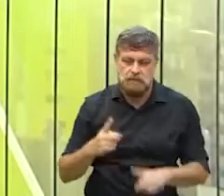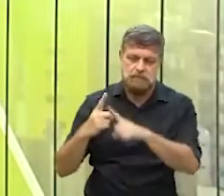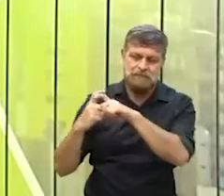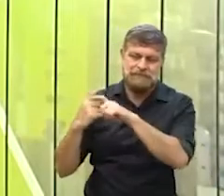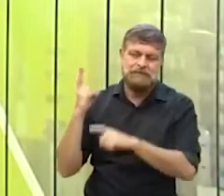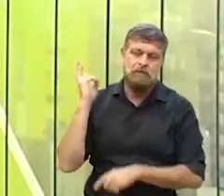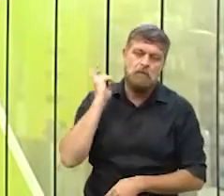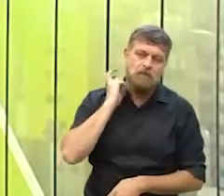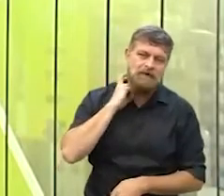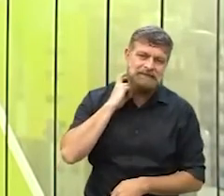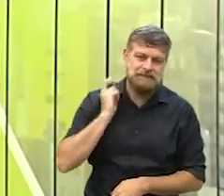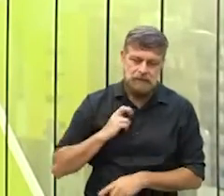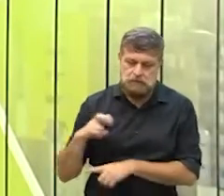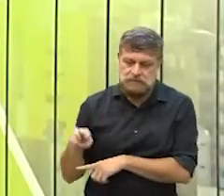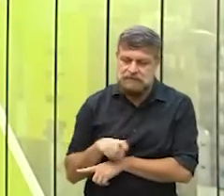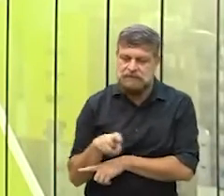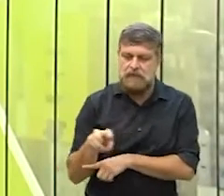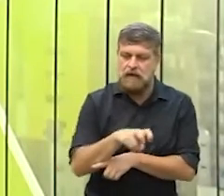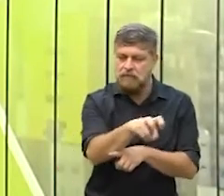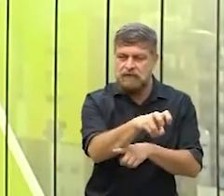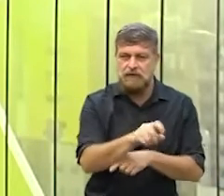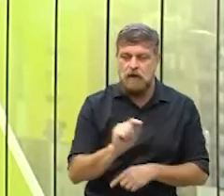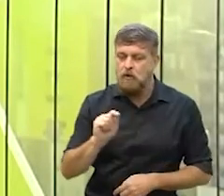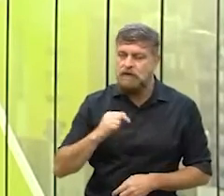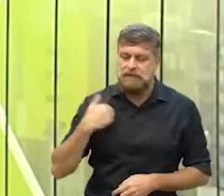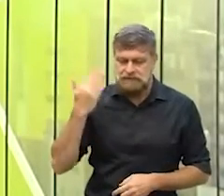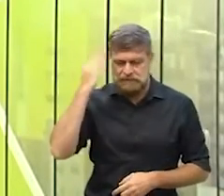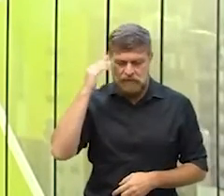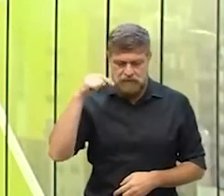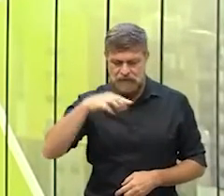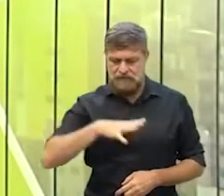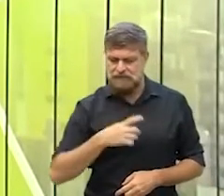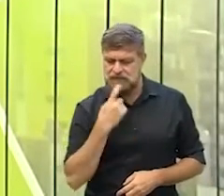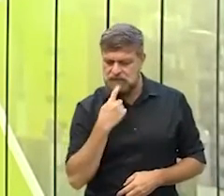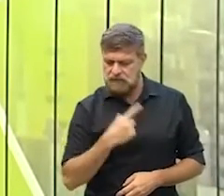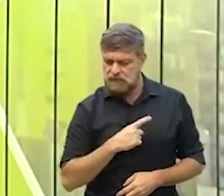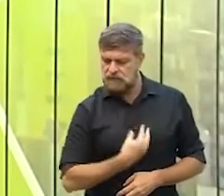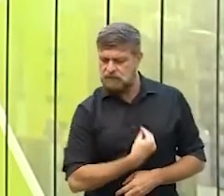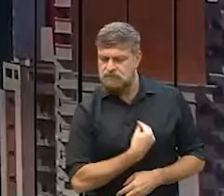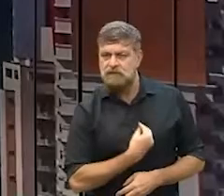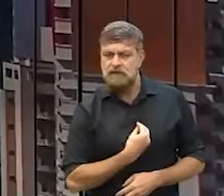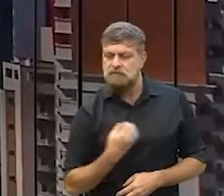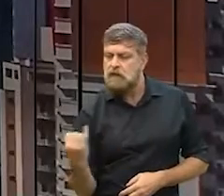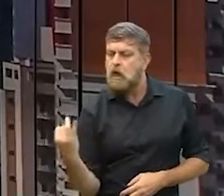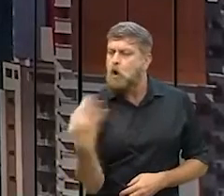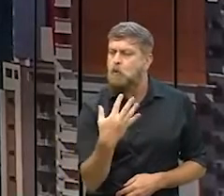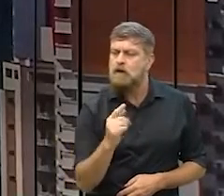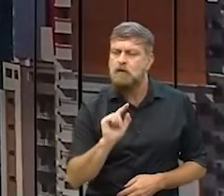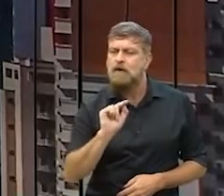que se espera? Qual que é o nosso leque de animais presentes aqui no nosso município?